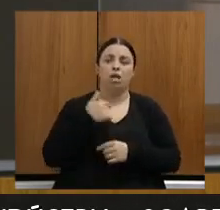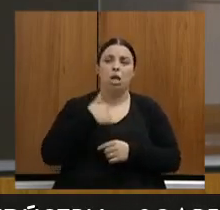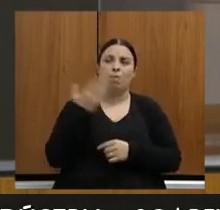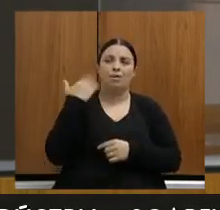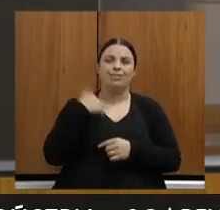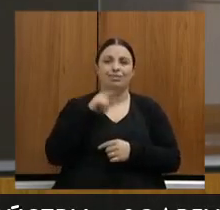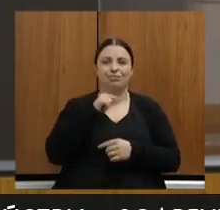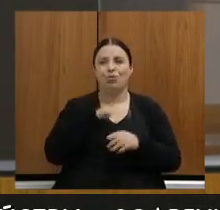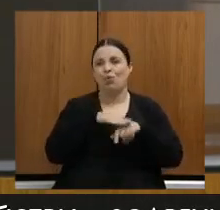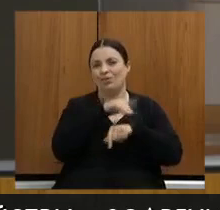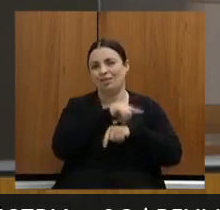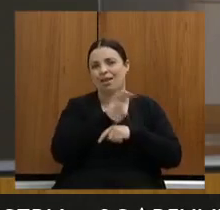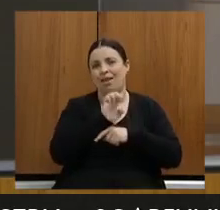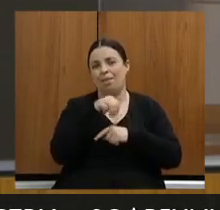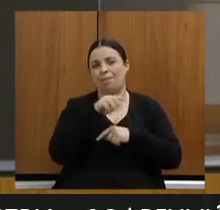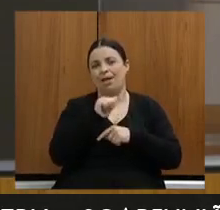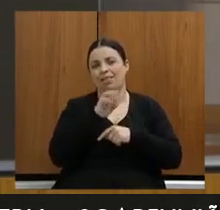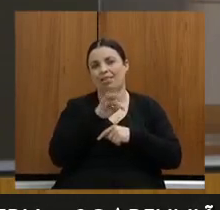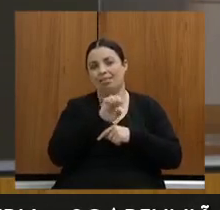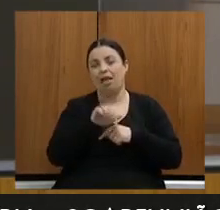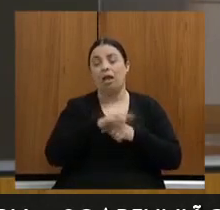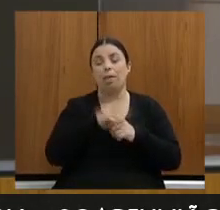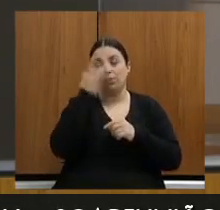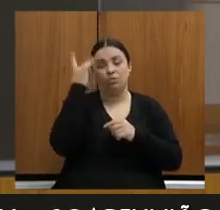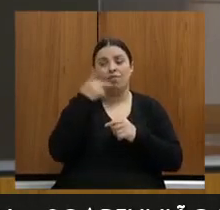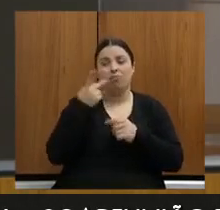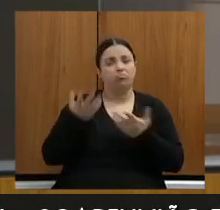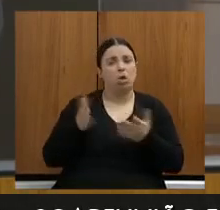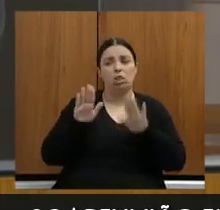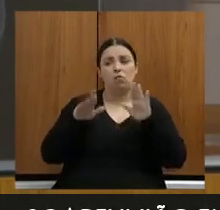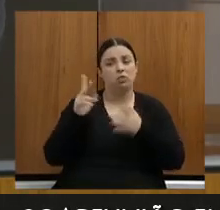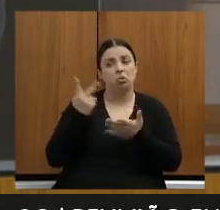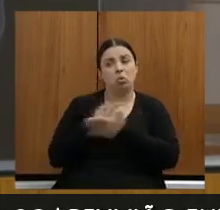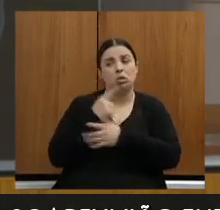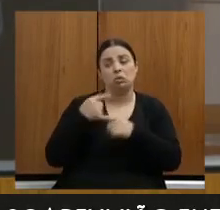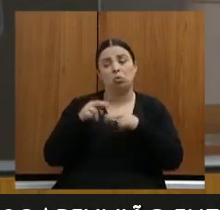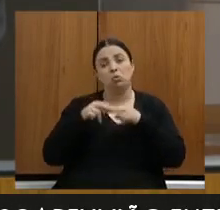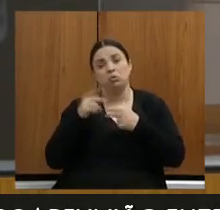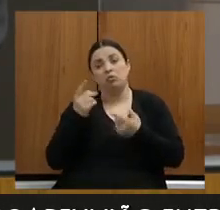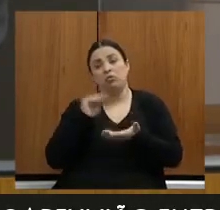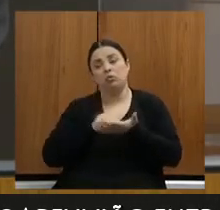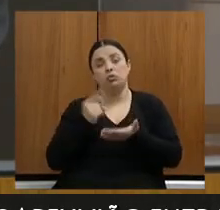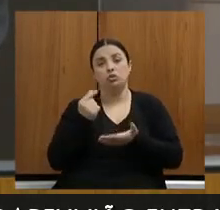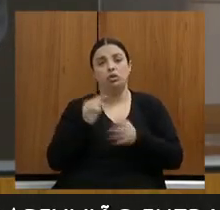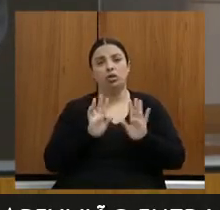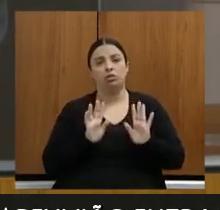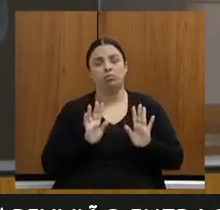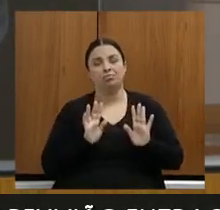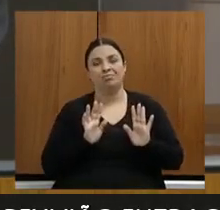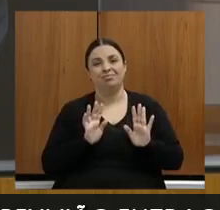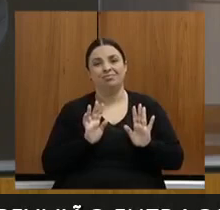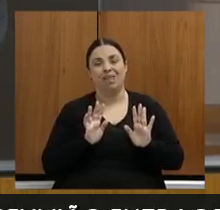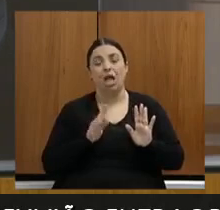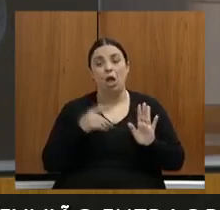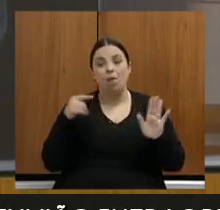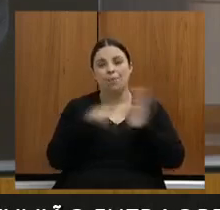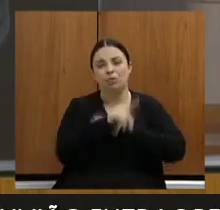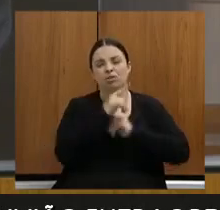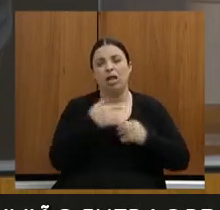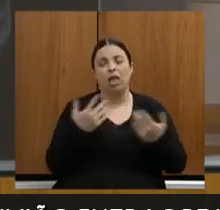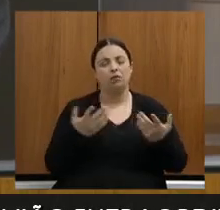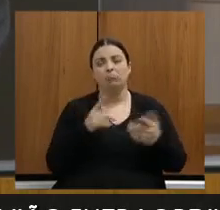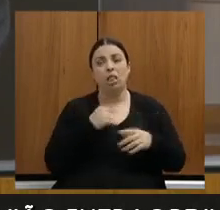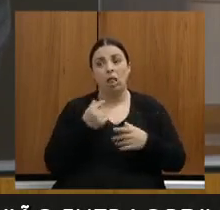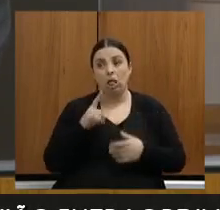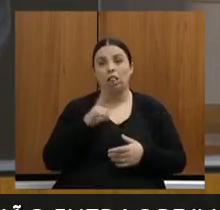tempo aí mas aí eu falei assim chave pode ser que não executou porque eu tenho dinheiro né meter o sente não o financeiro nós